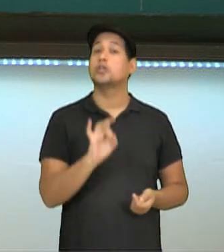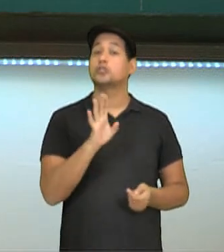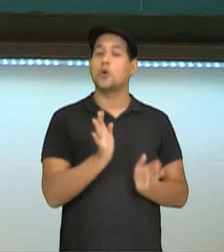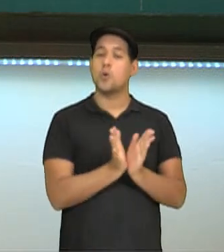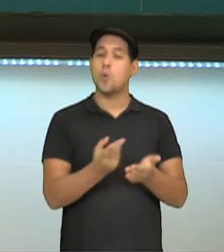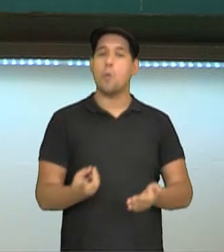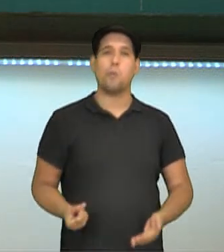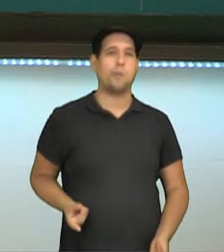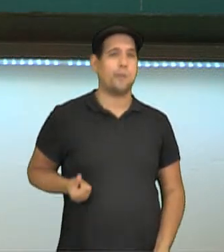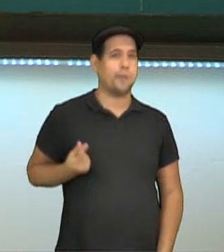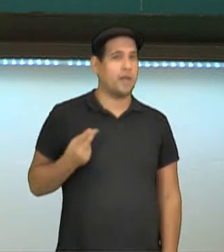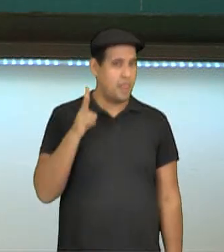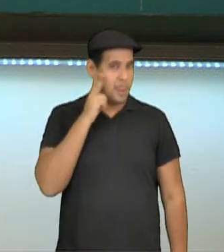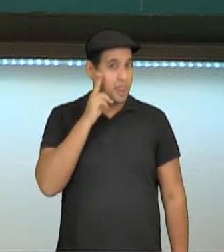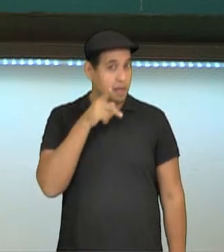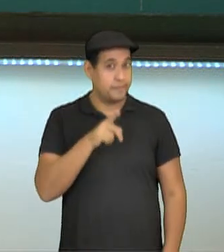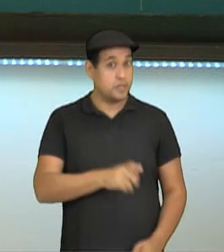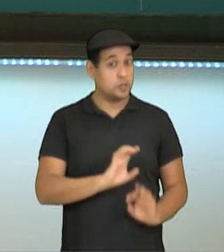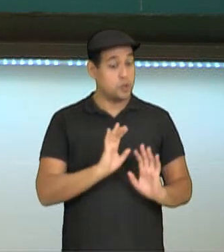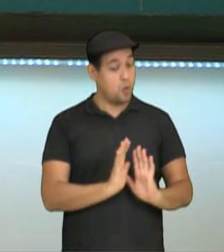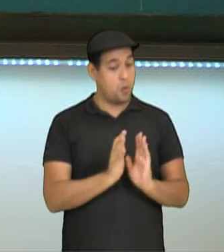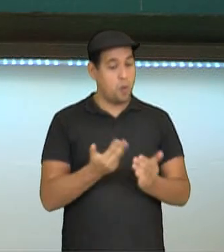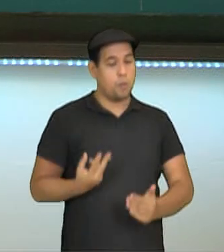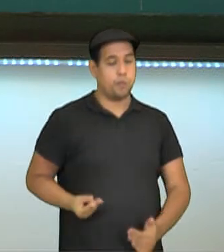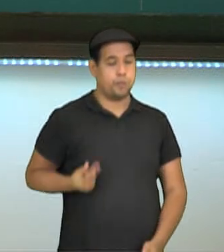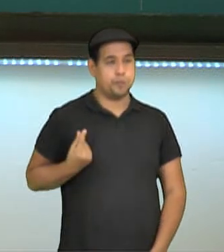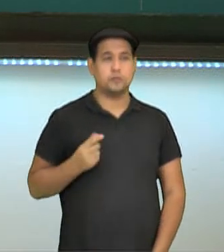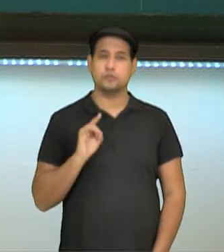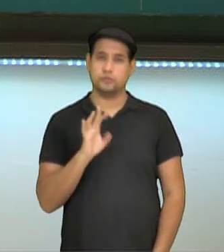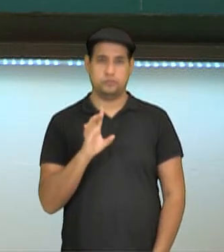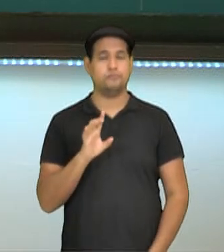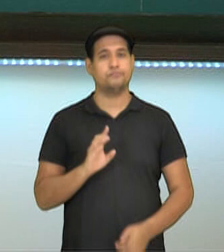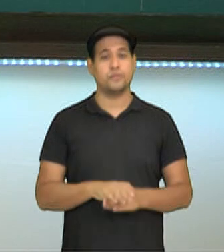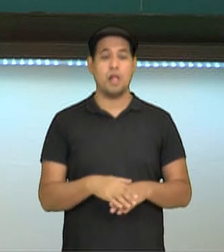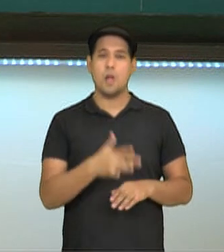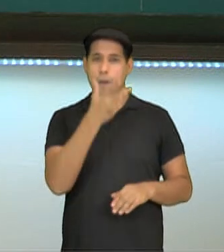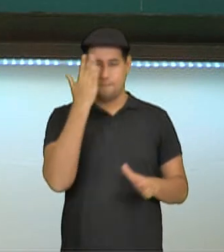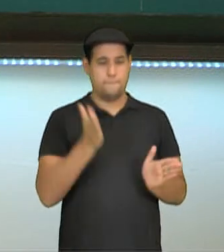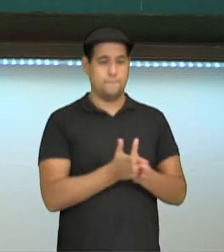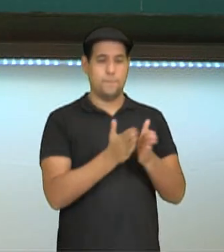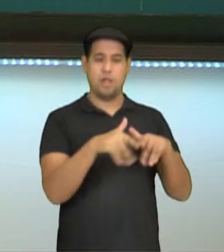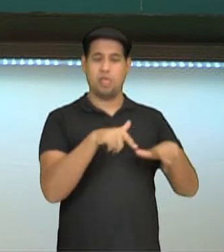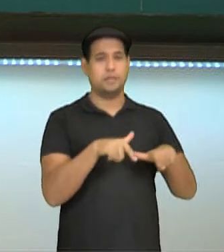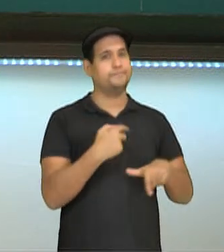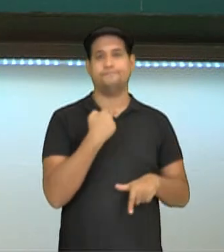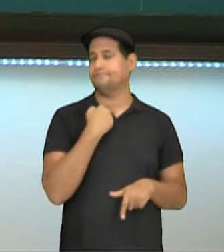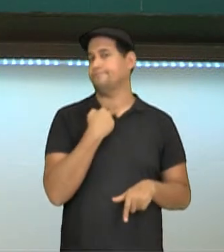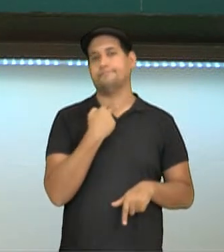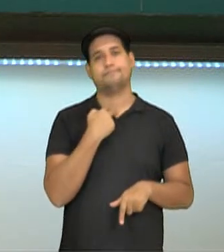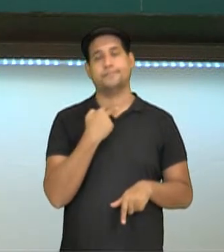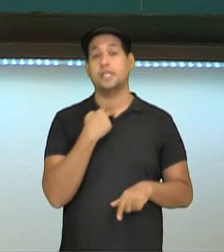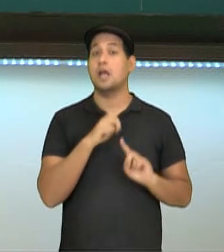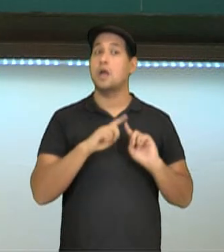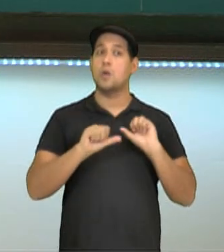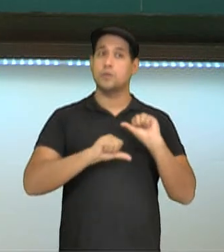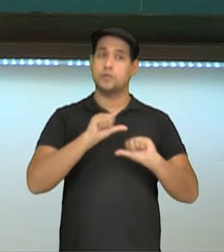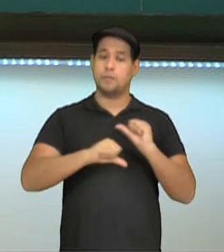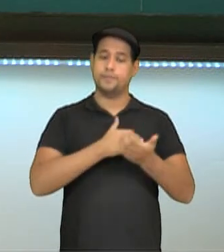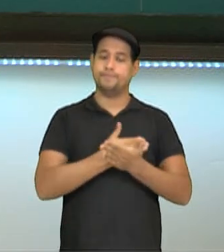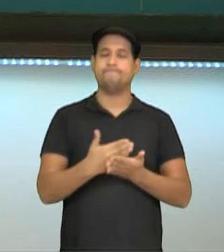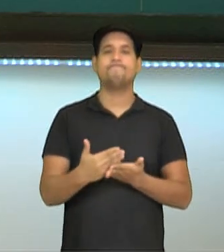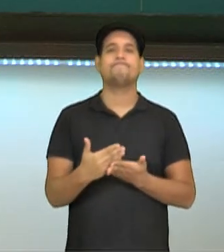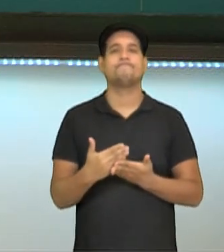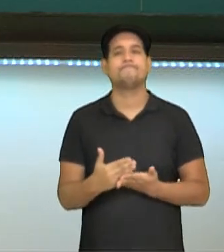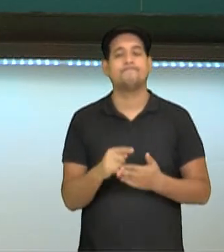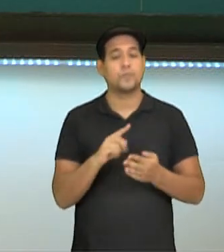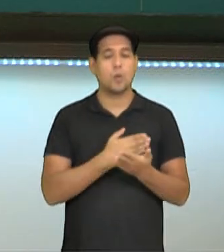lembra o esporte? Então era só para a elite, a classe trabalhadora não jogava. E aí, a partir dessa data, eles começaram a jogar,